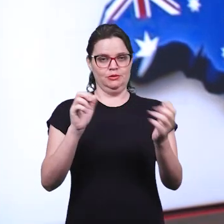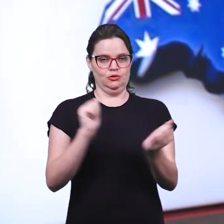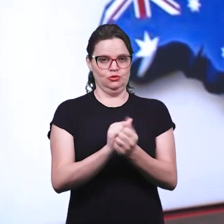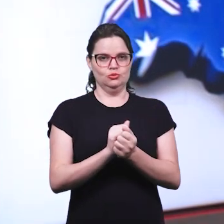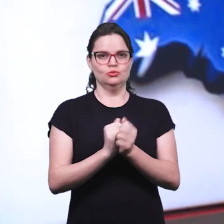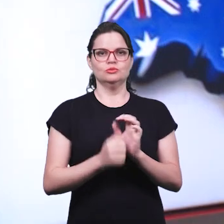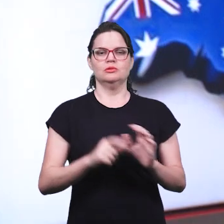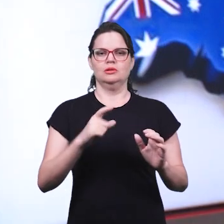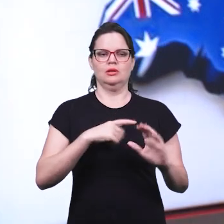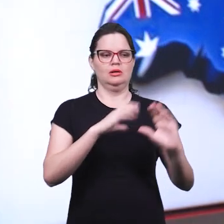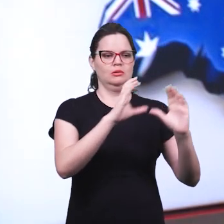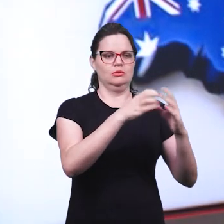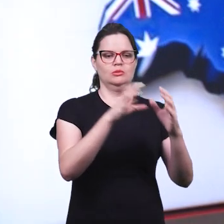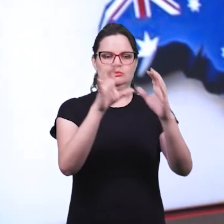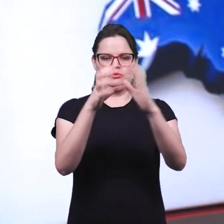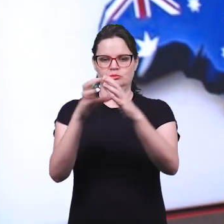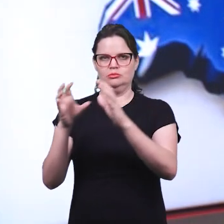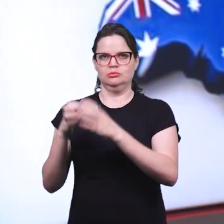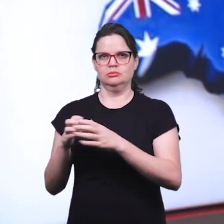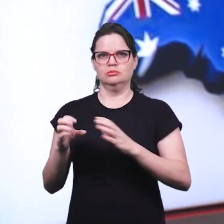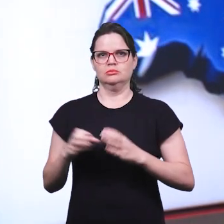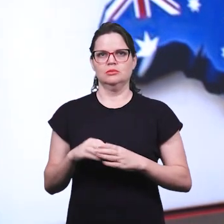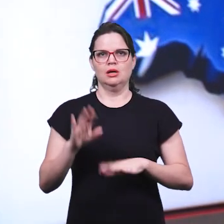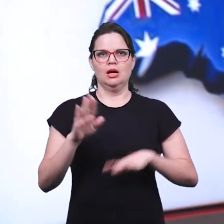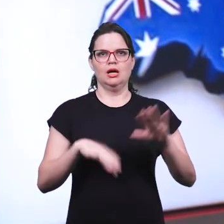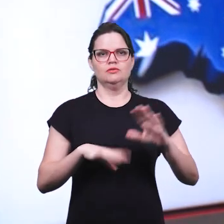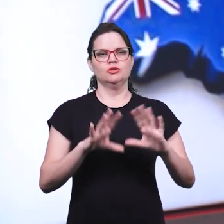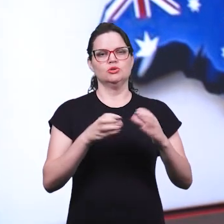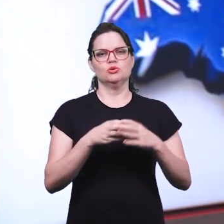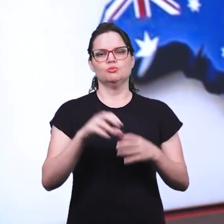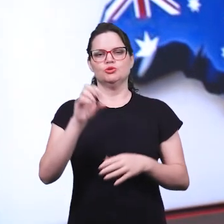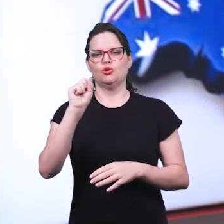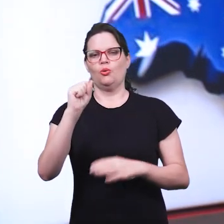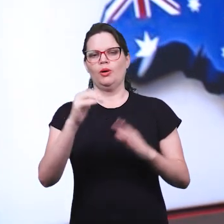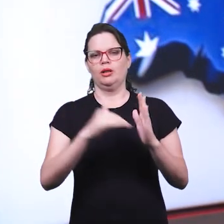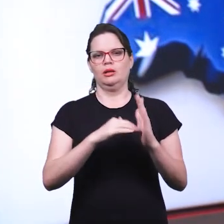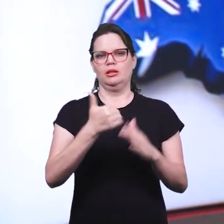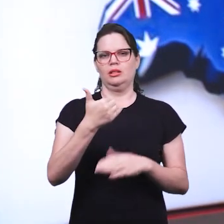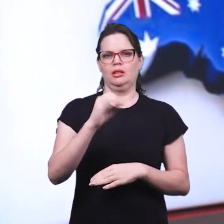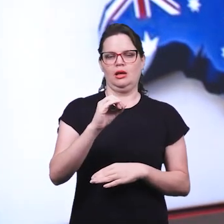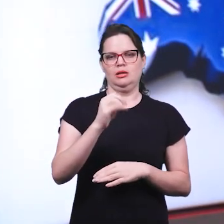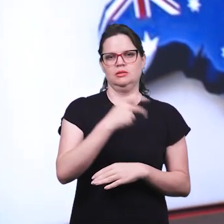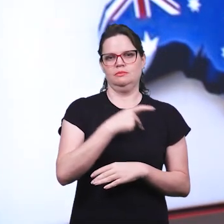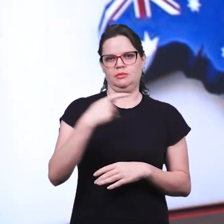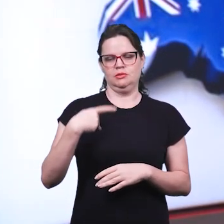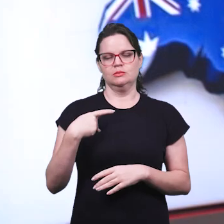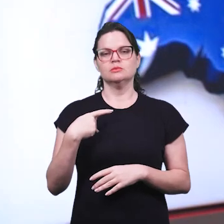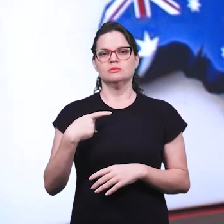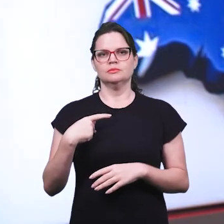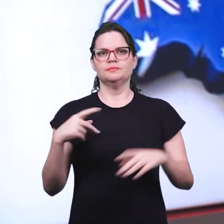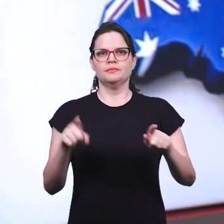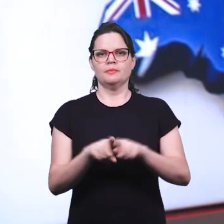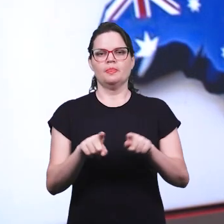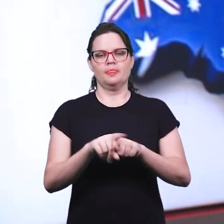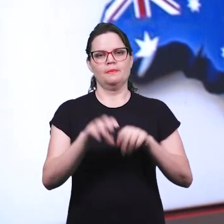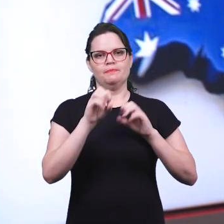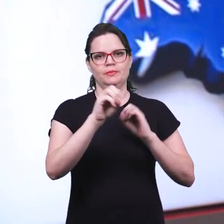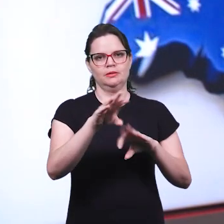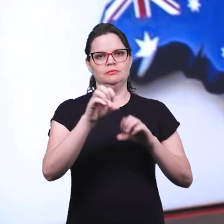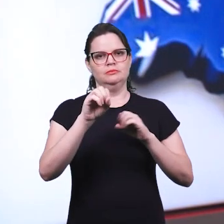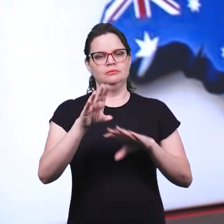com pequenos grupos de 8 a 10 pastores, quando, além de transmitirmos a